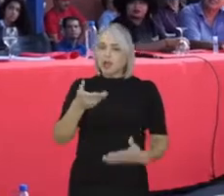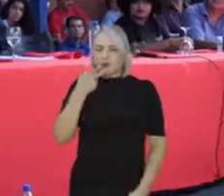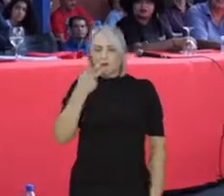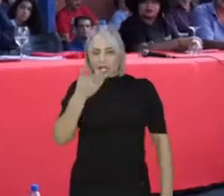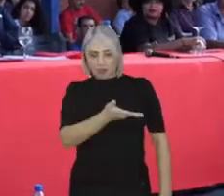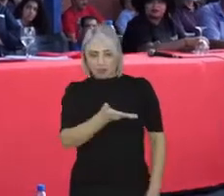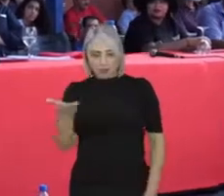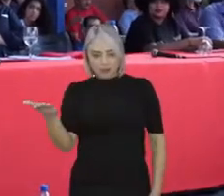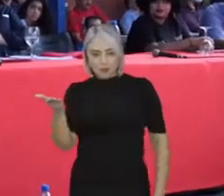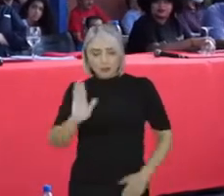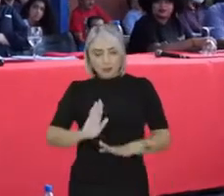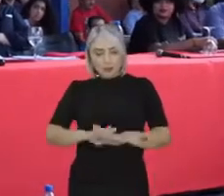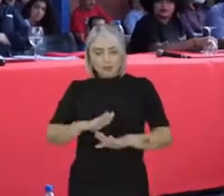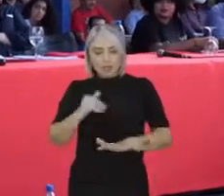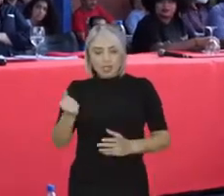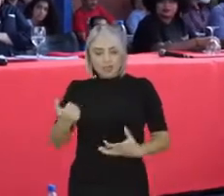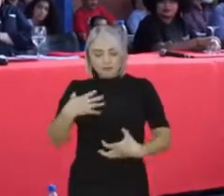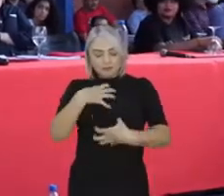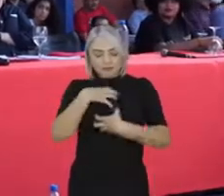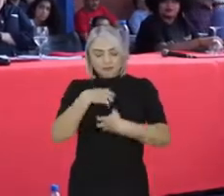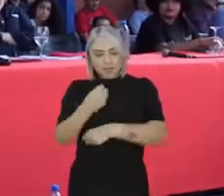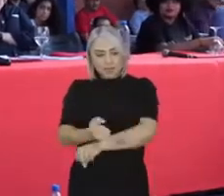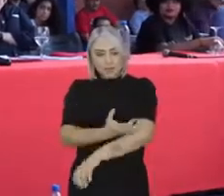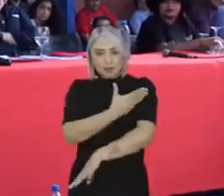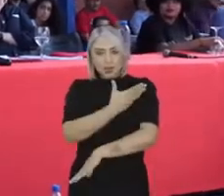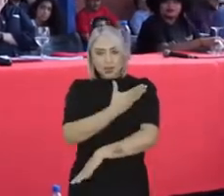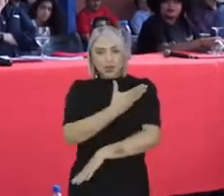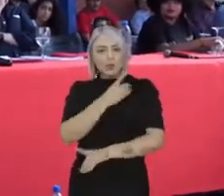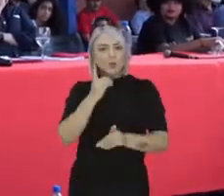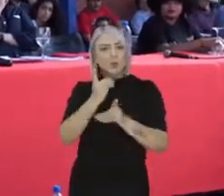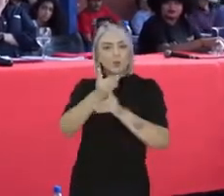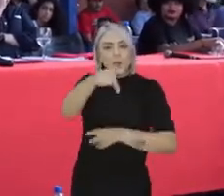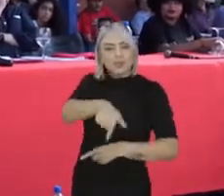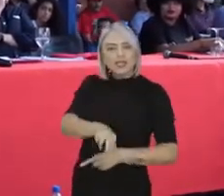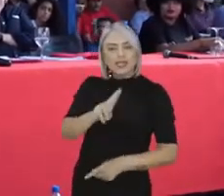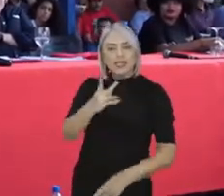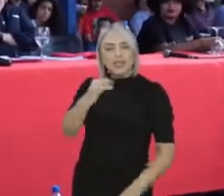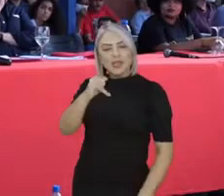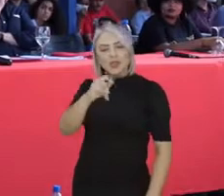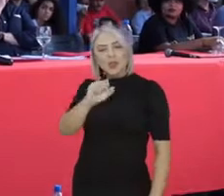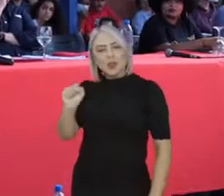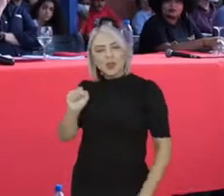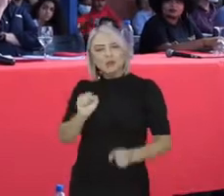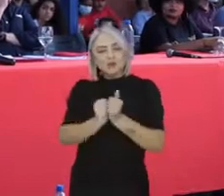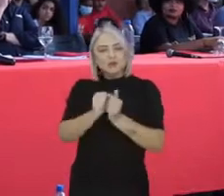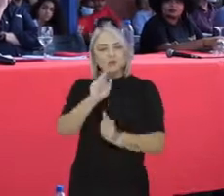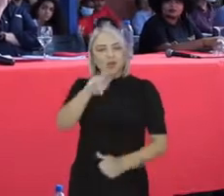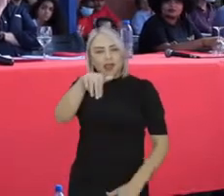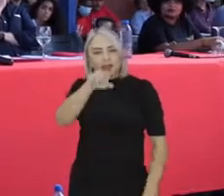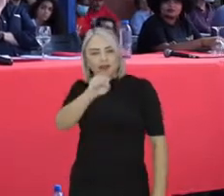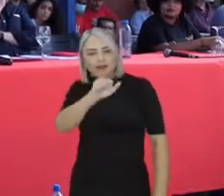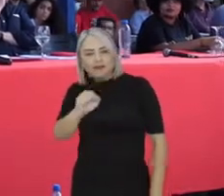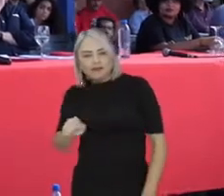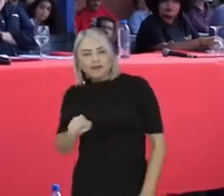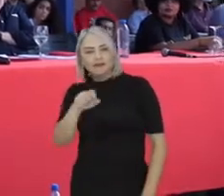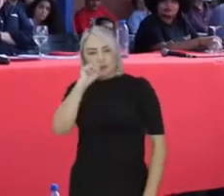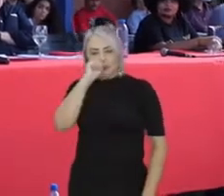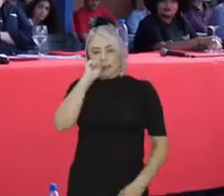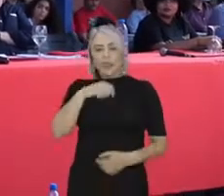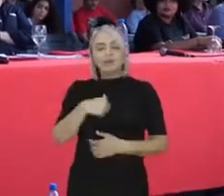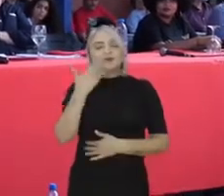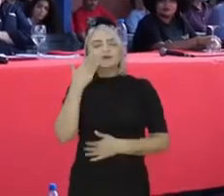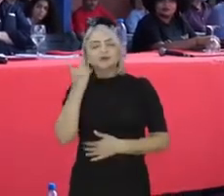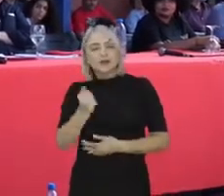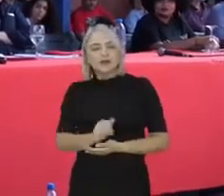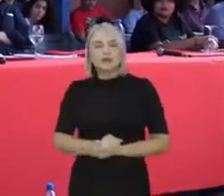me emociona aqui no reencontro com Heliópolis, com a UNAS, é que eu sei